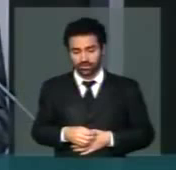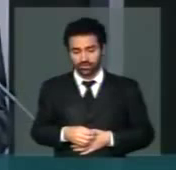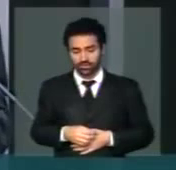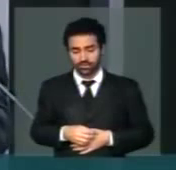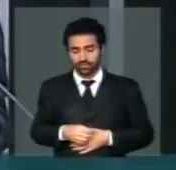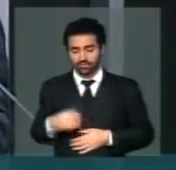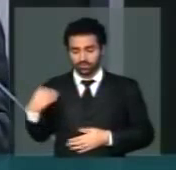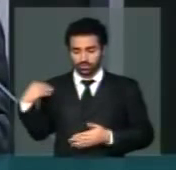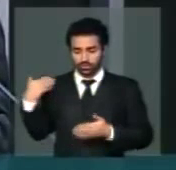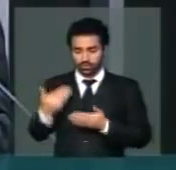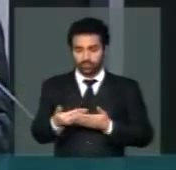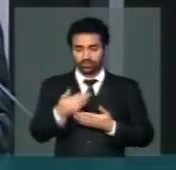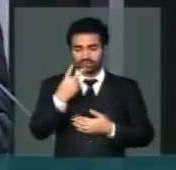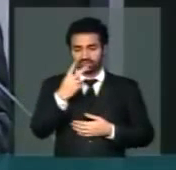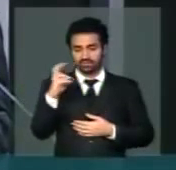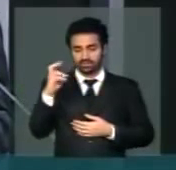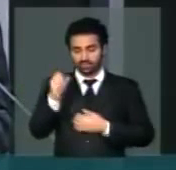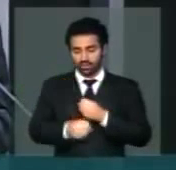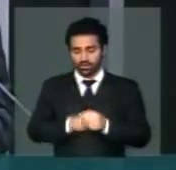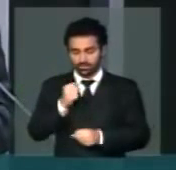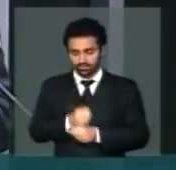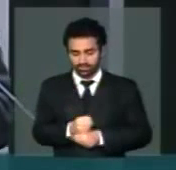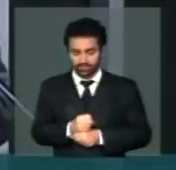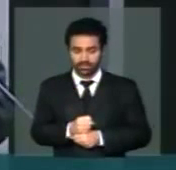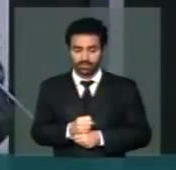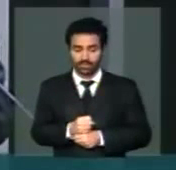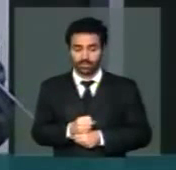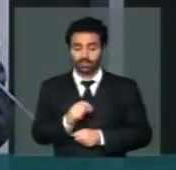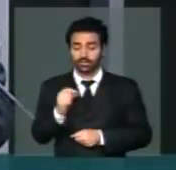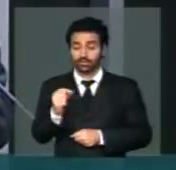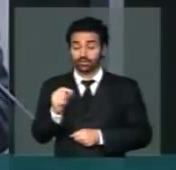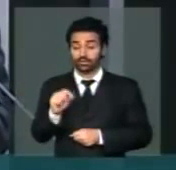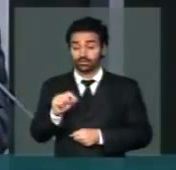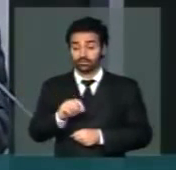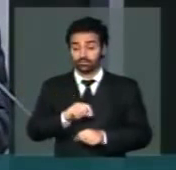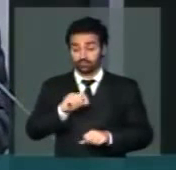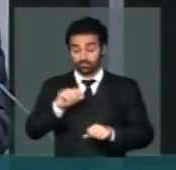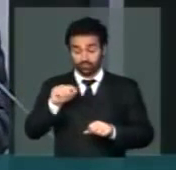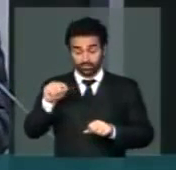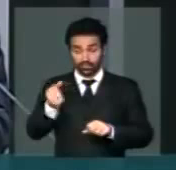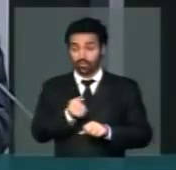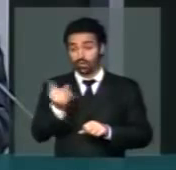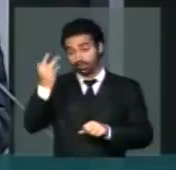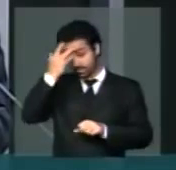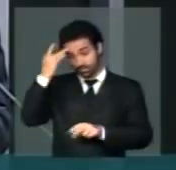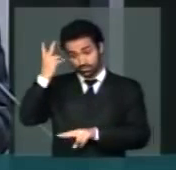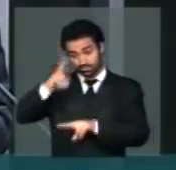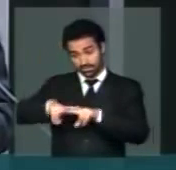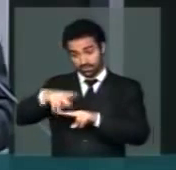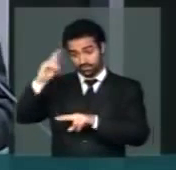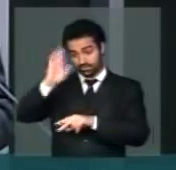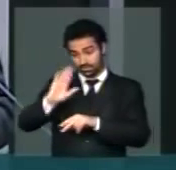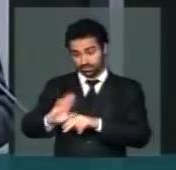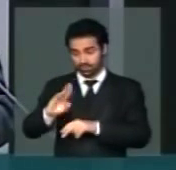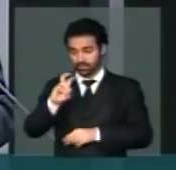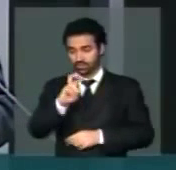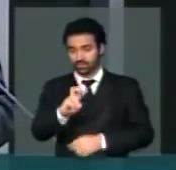Nos últimos 25 anos, o aumento da população carcerária do Brasil foi